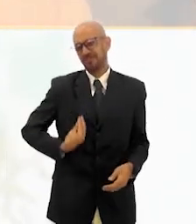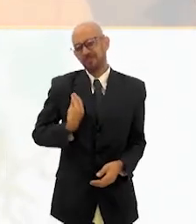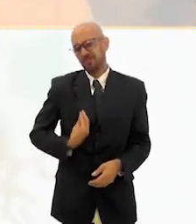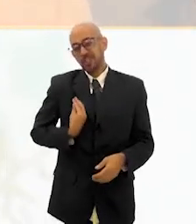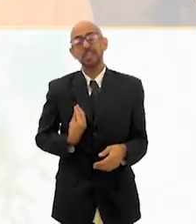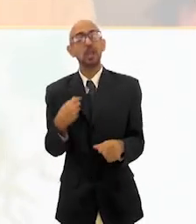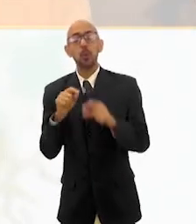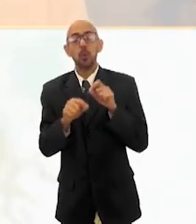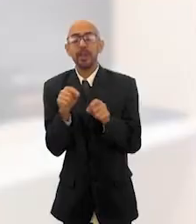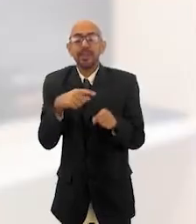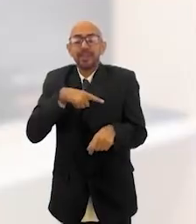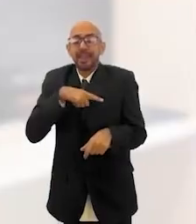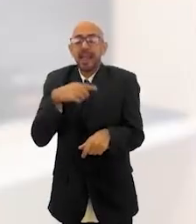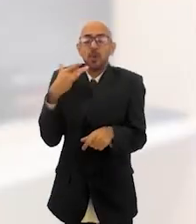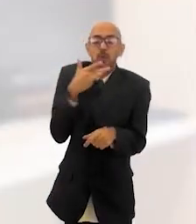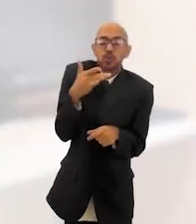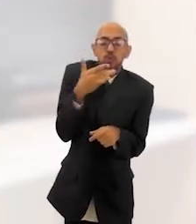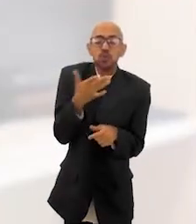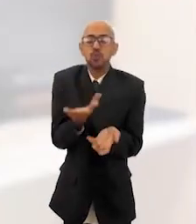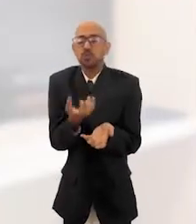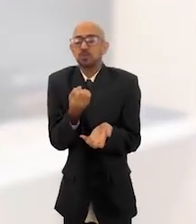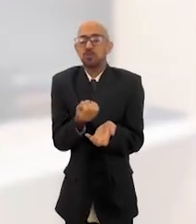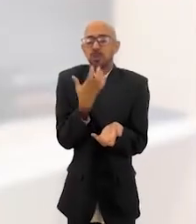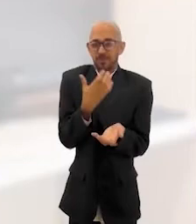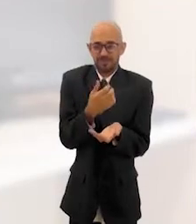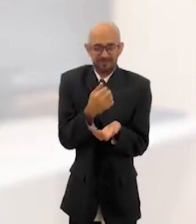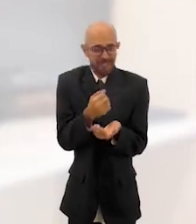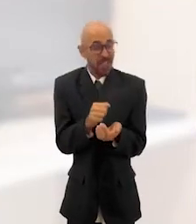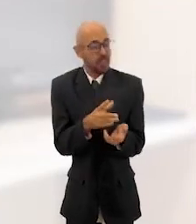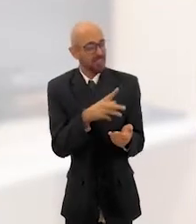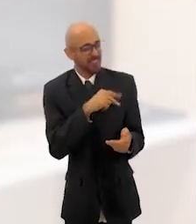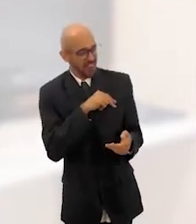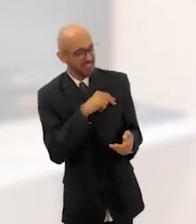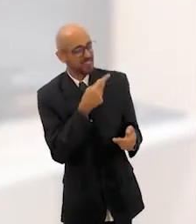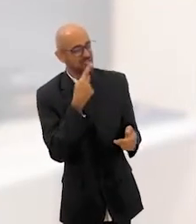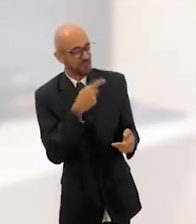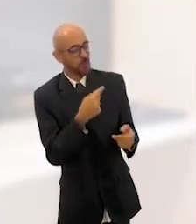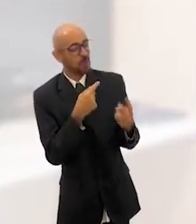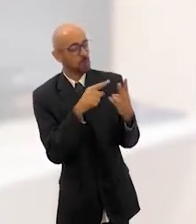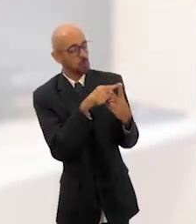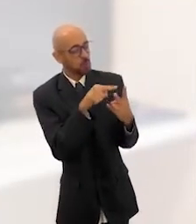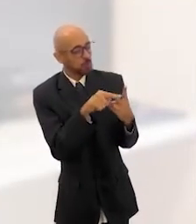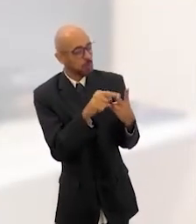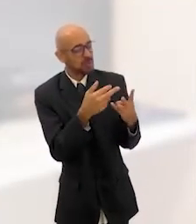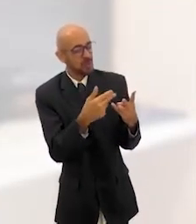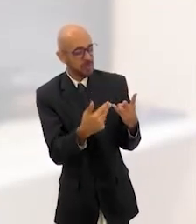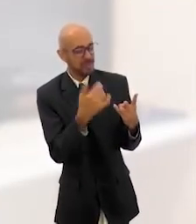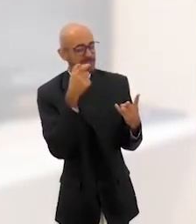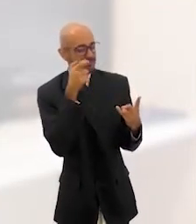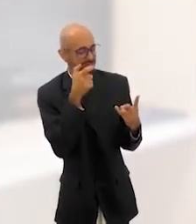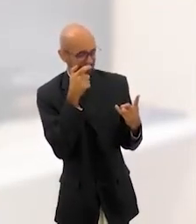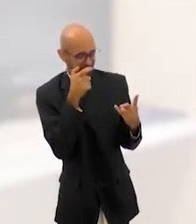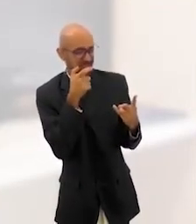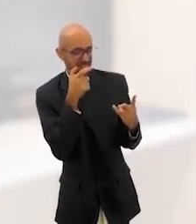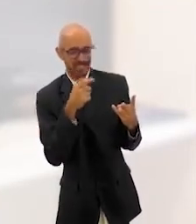frente de gostoso, o que é que tem em frente de bom. Olha, você A nossa. falou duas coisas super interessantes,